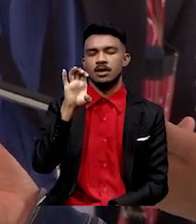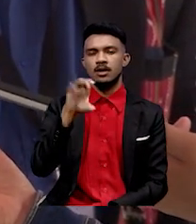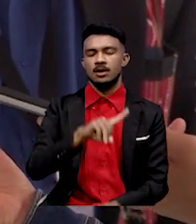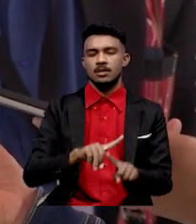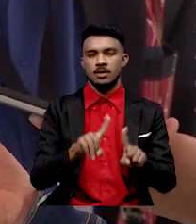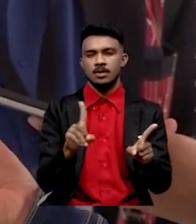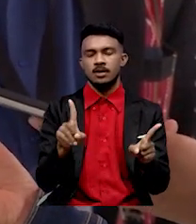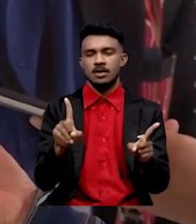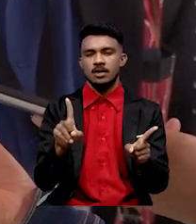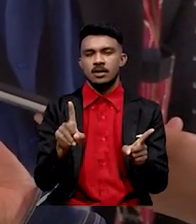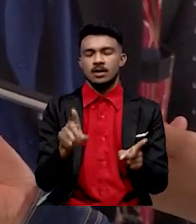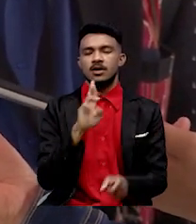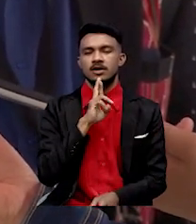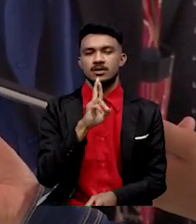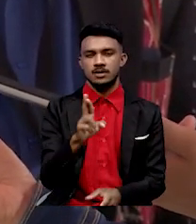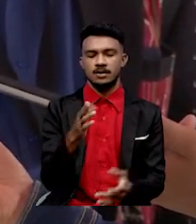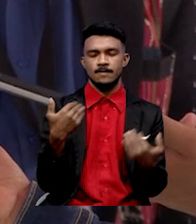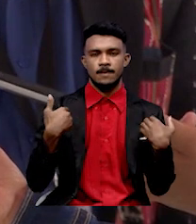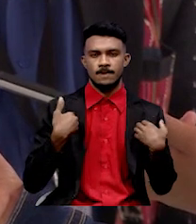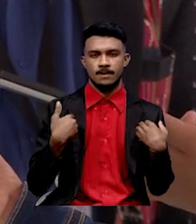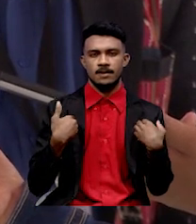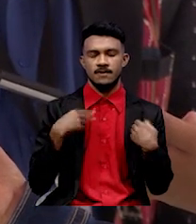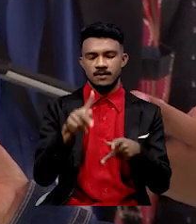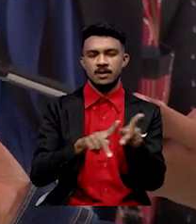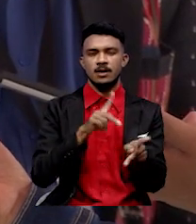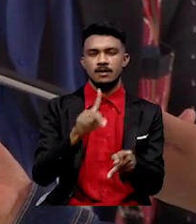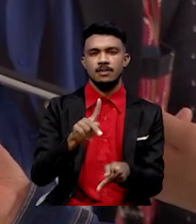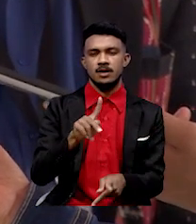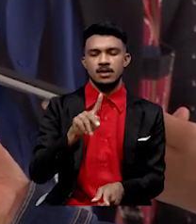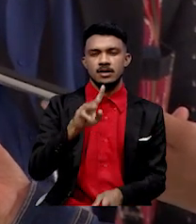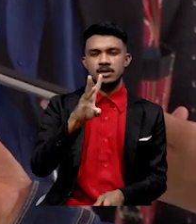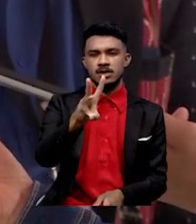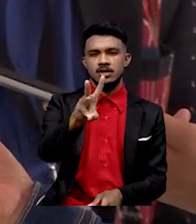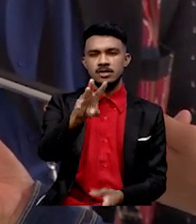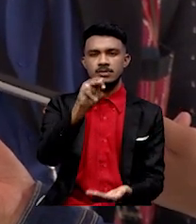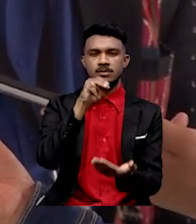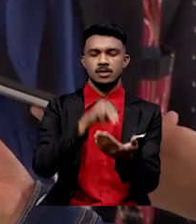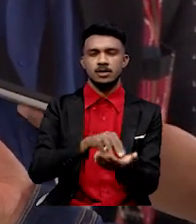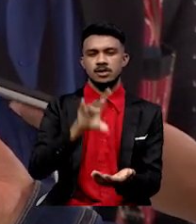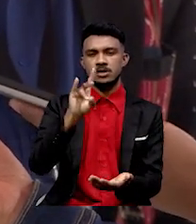é. E é 6.007 pessoas, então liu que era